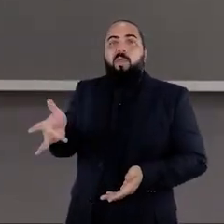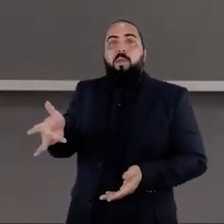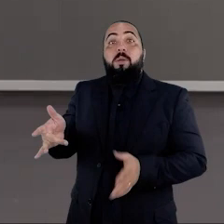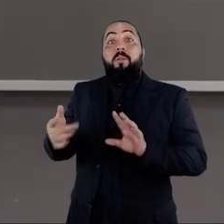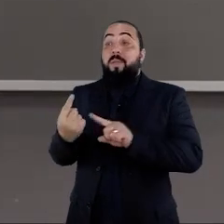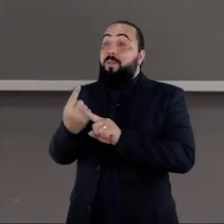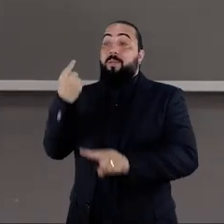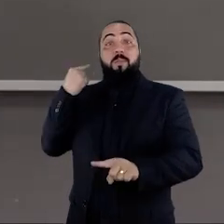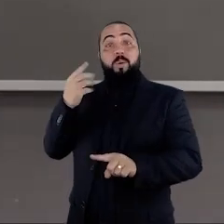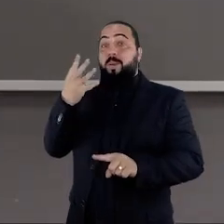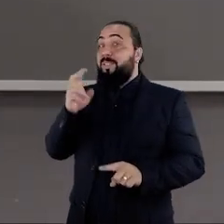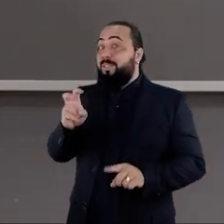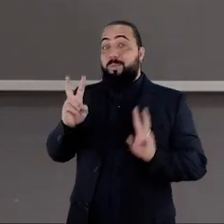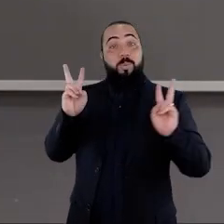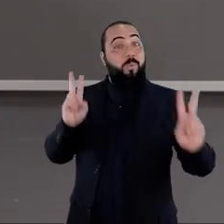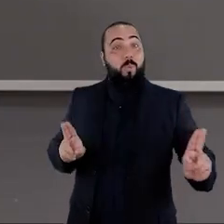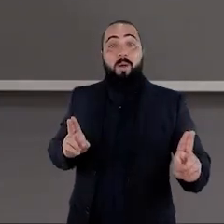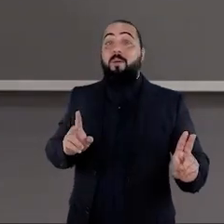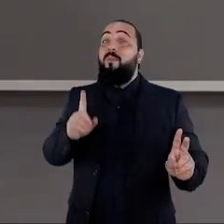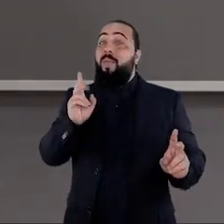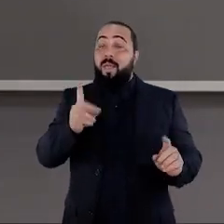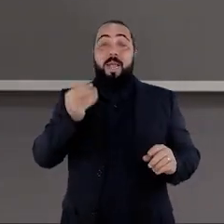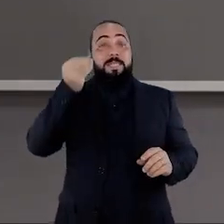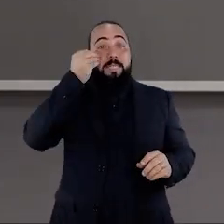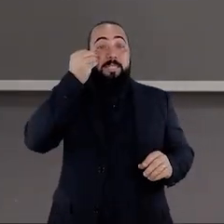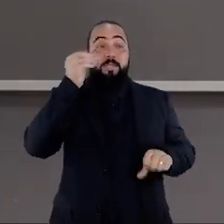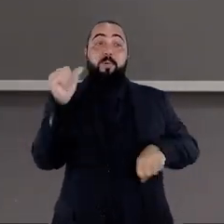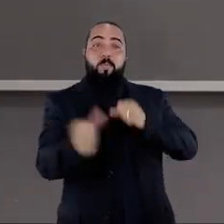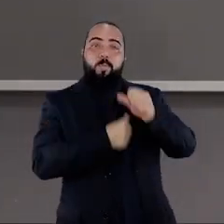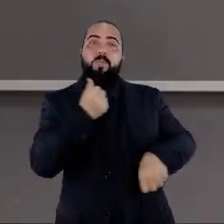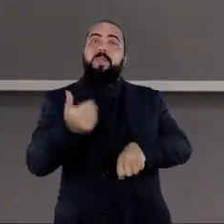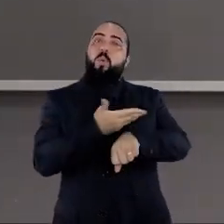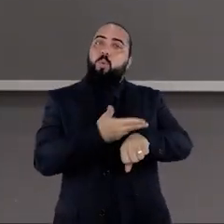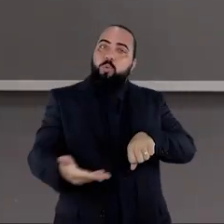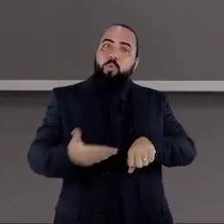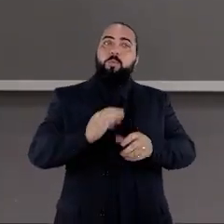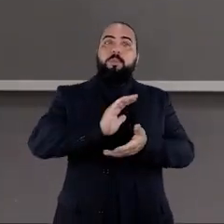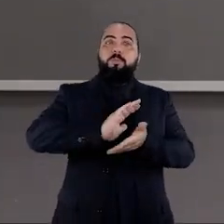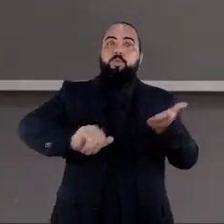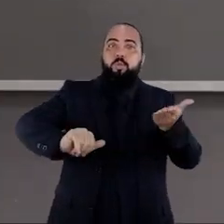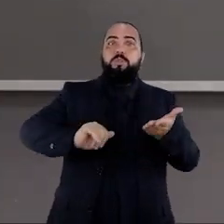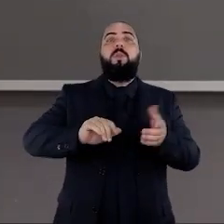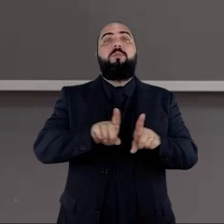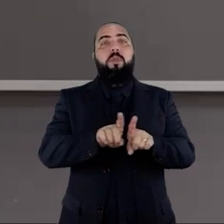em 45 e como será essas tentativas de mudar as práticas de